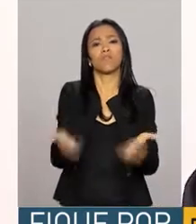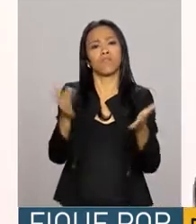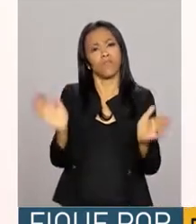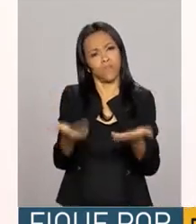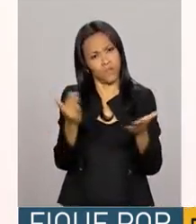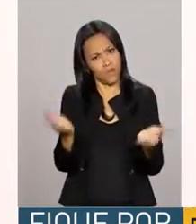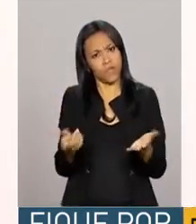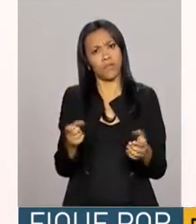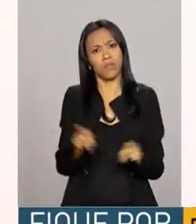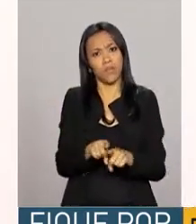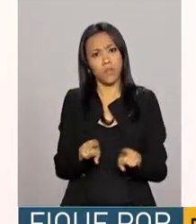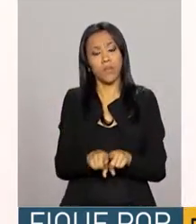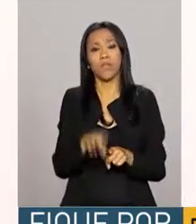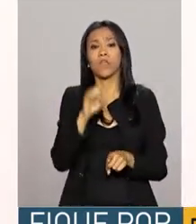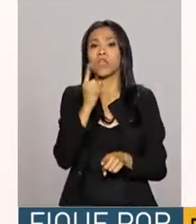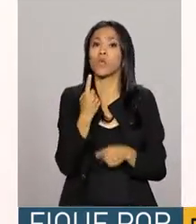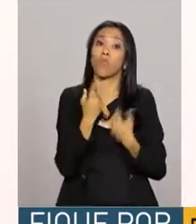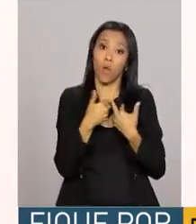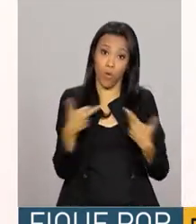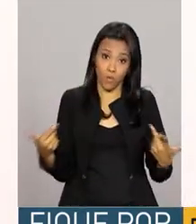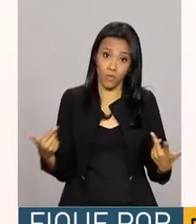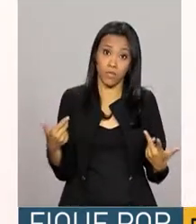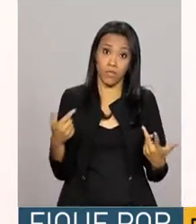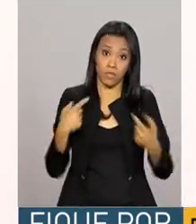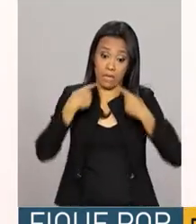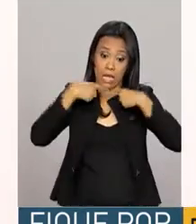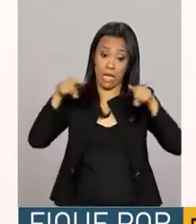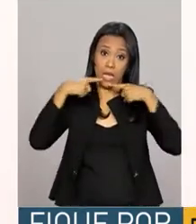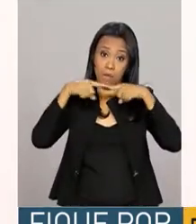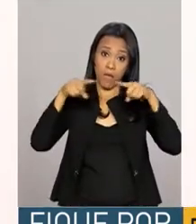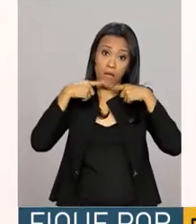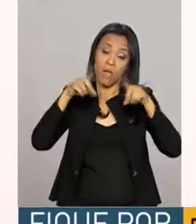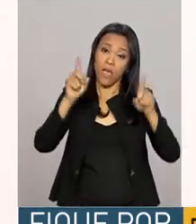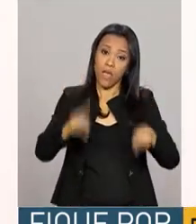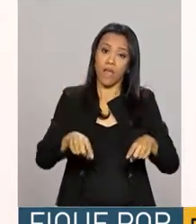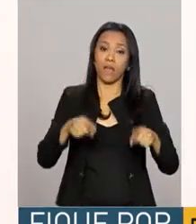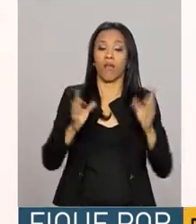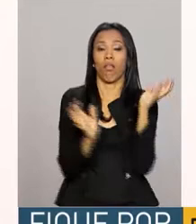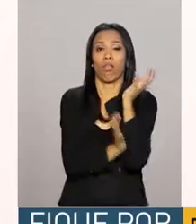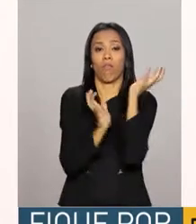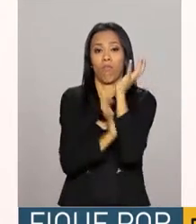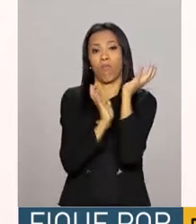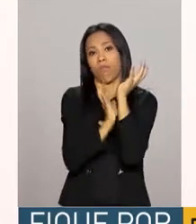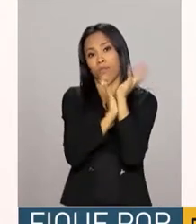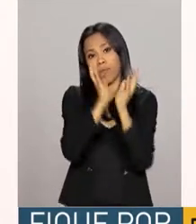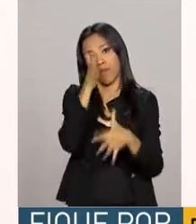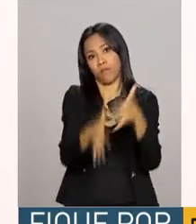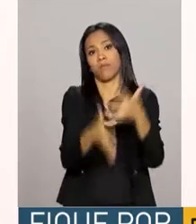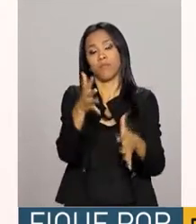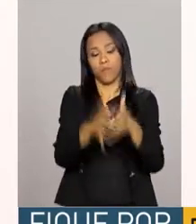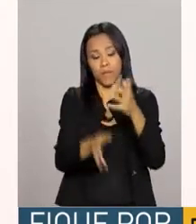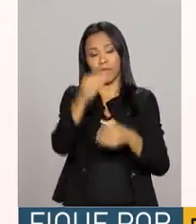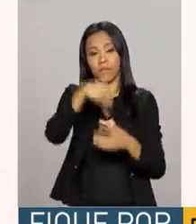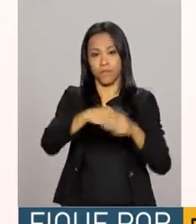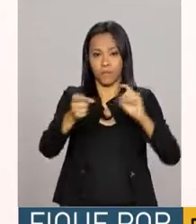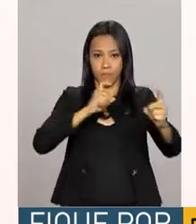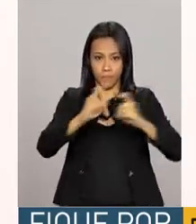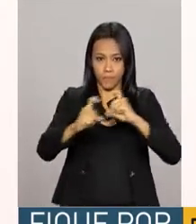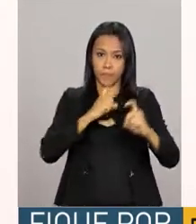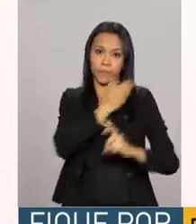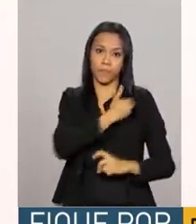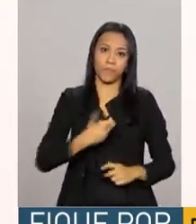estrangeiro também porque uma das coisas que significava muito era burocracia existente do sistema administrativo brasileiro